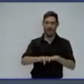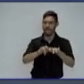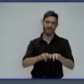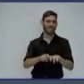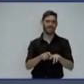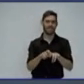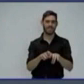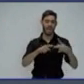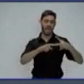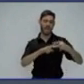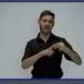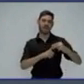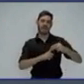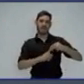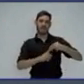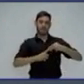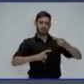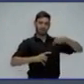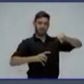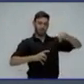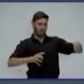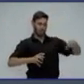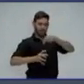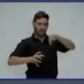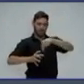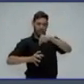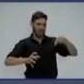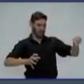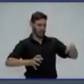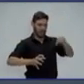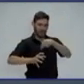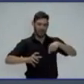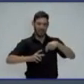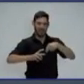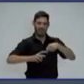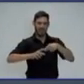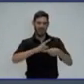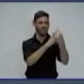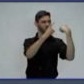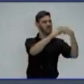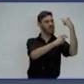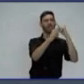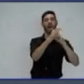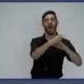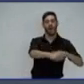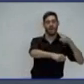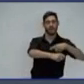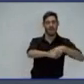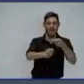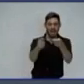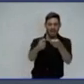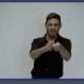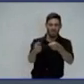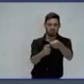à caneta tinteiro. Seria um retorno ao tempo da fraude e da manipulação.